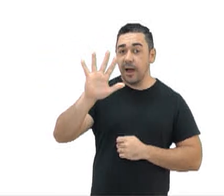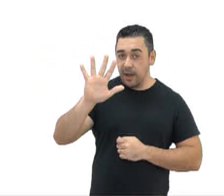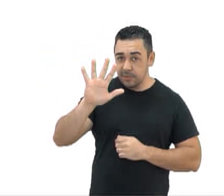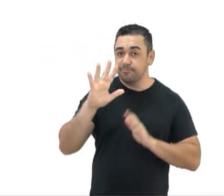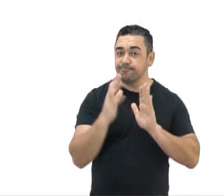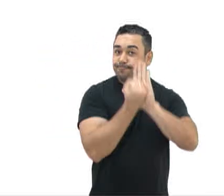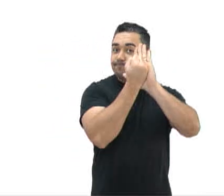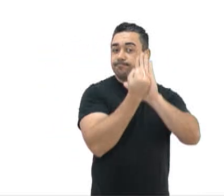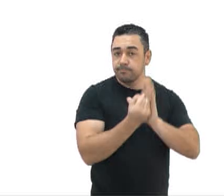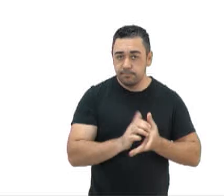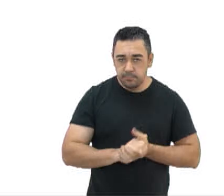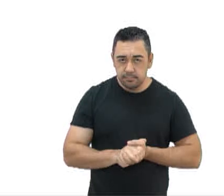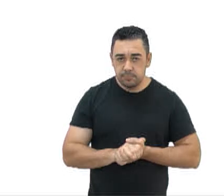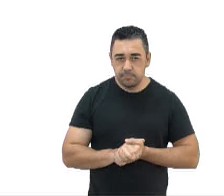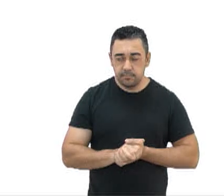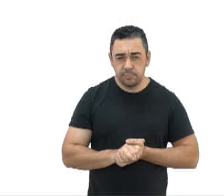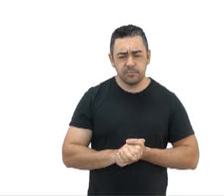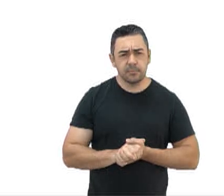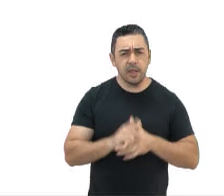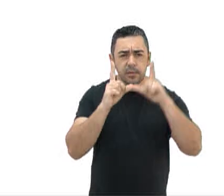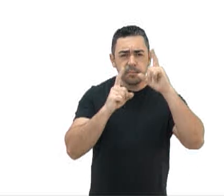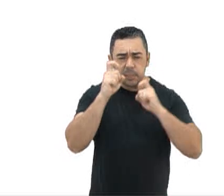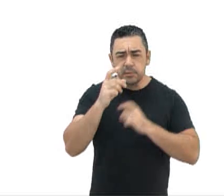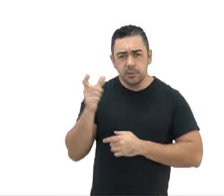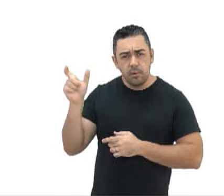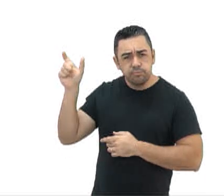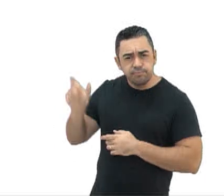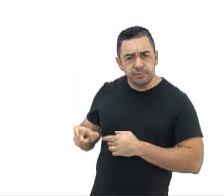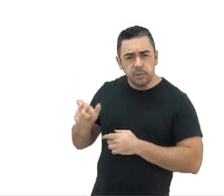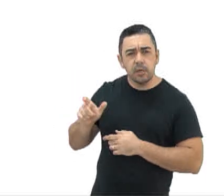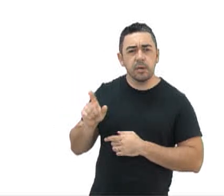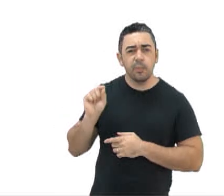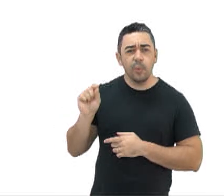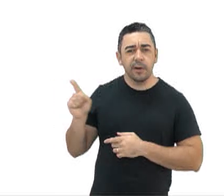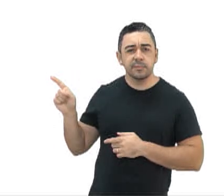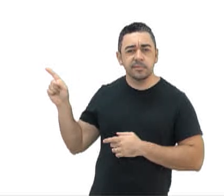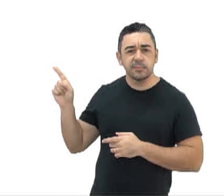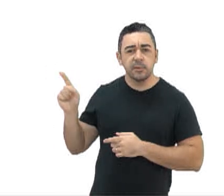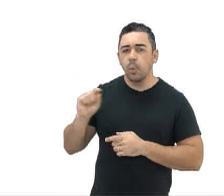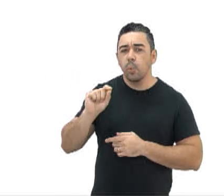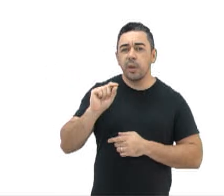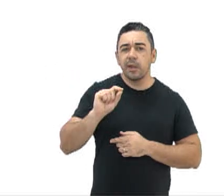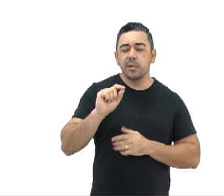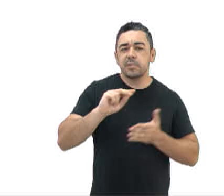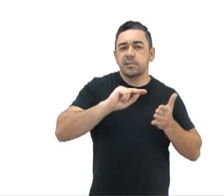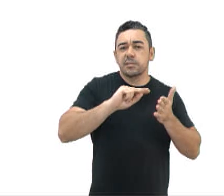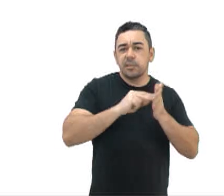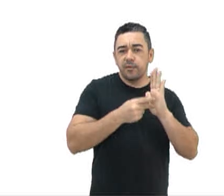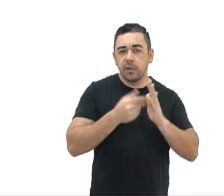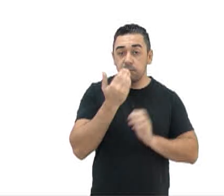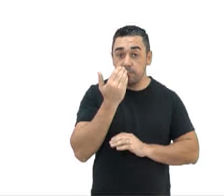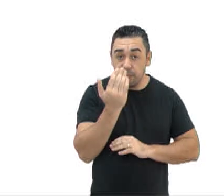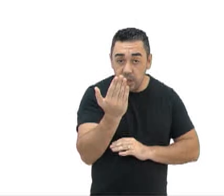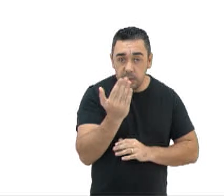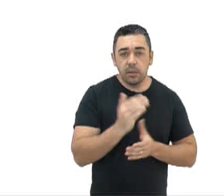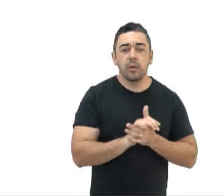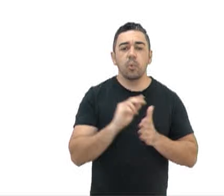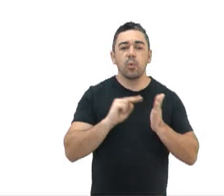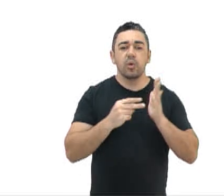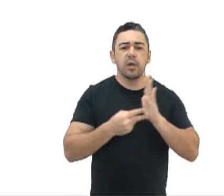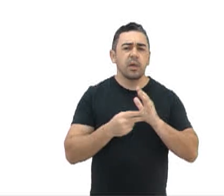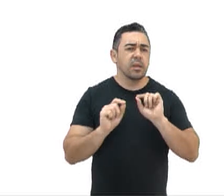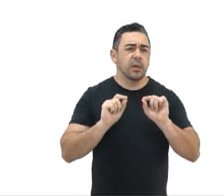emblemática. A expressão da personagem protagonista, representada em primeiro plano,